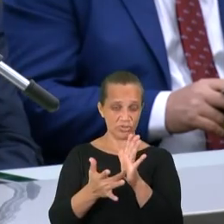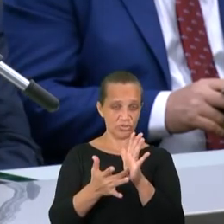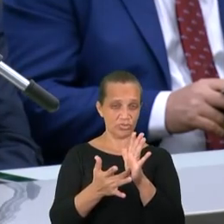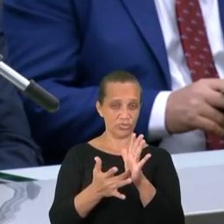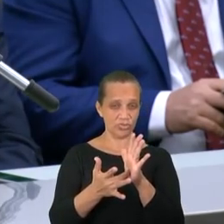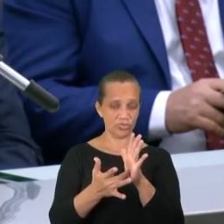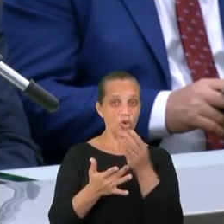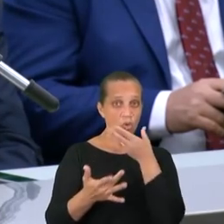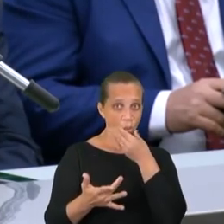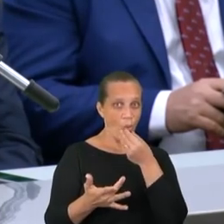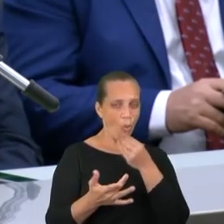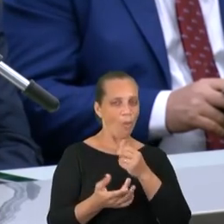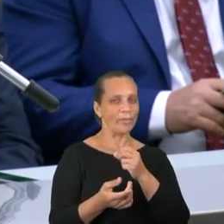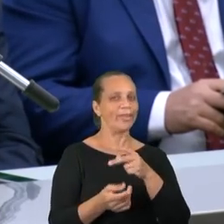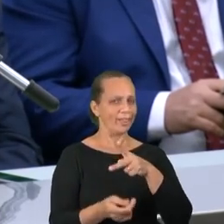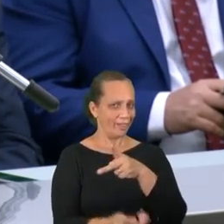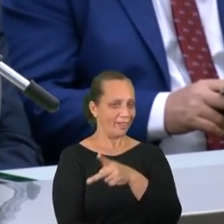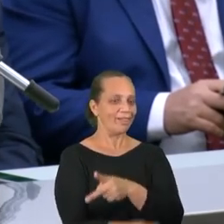publicano,